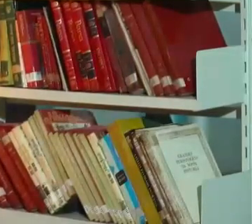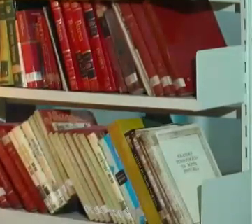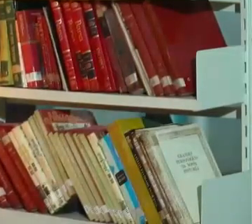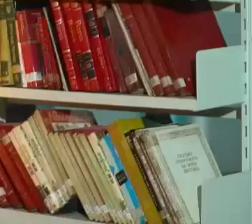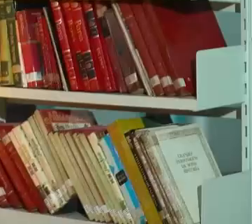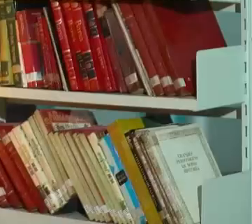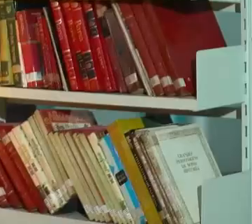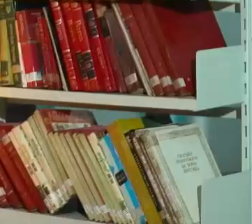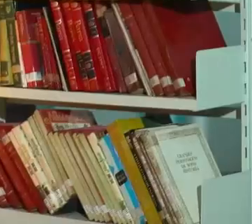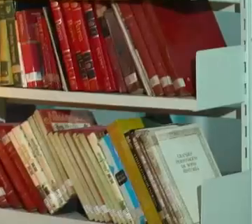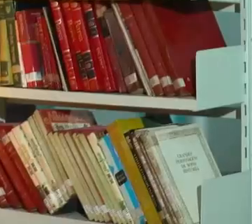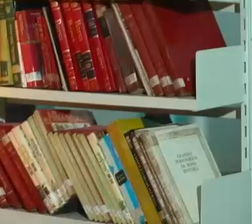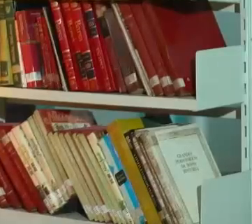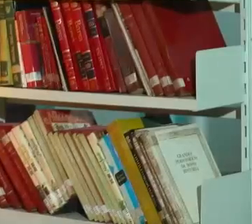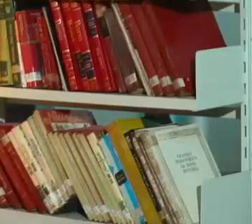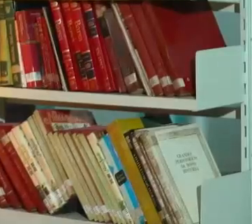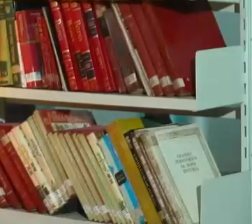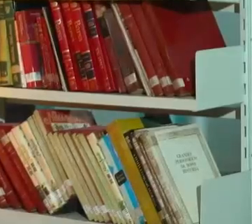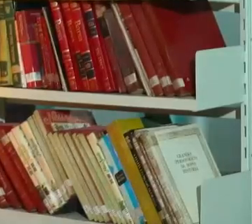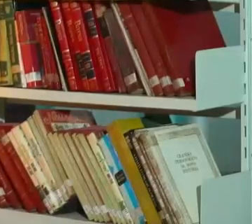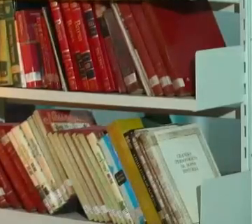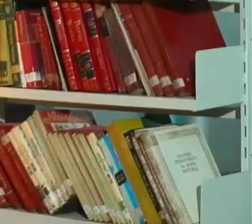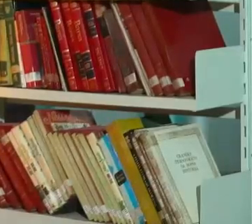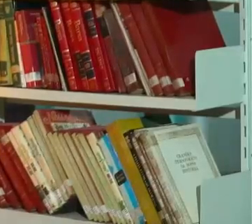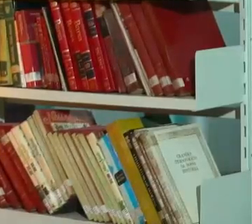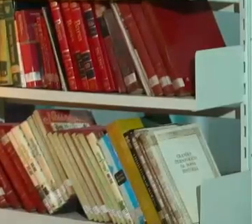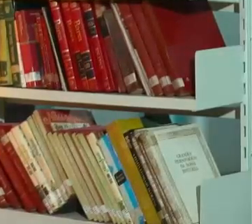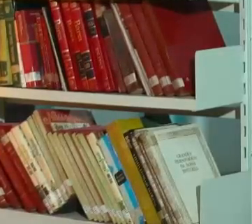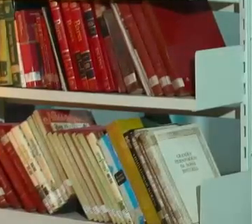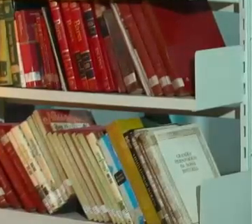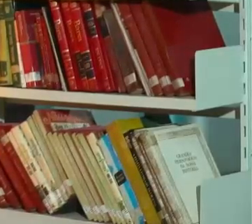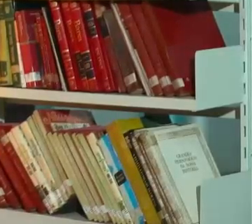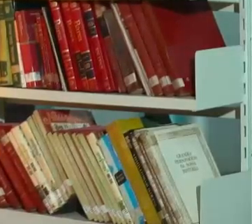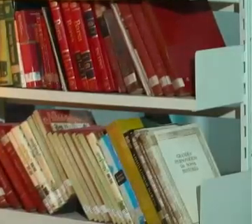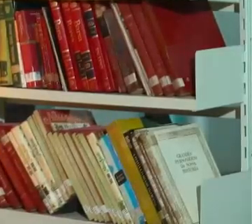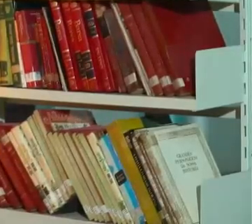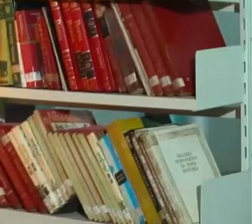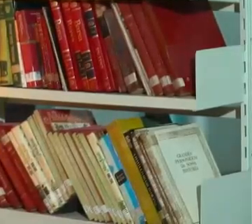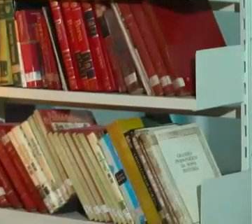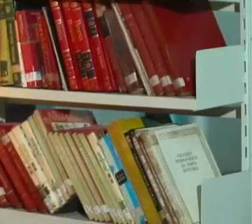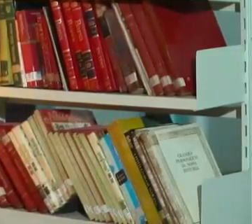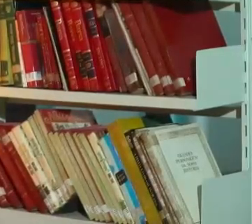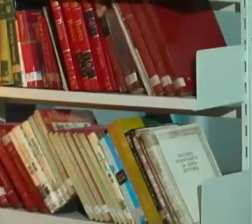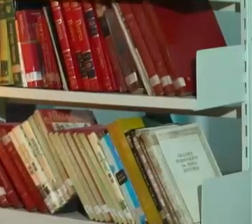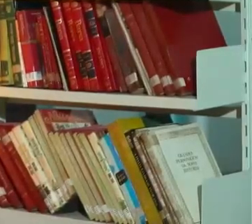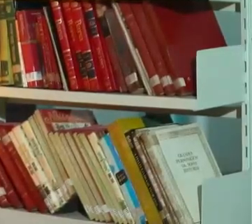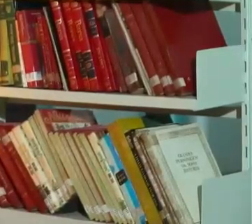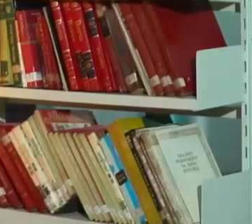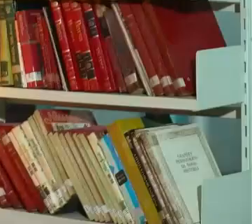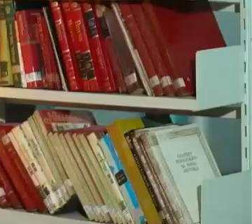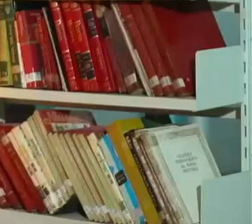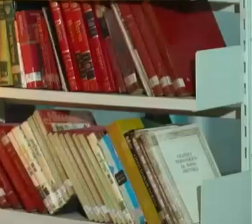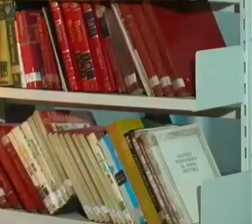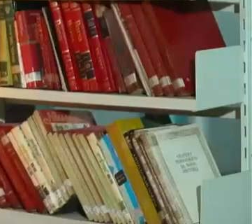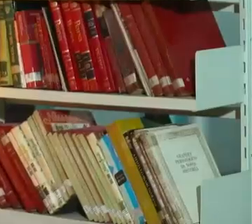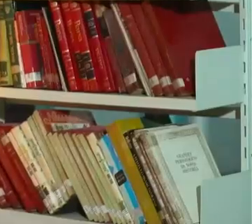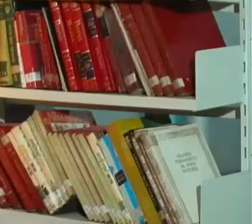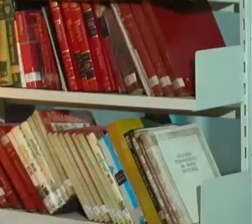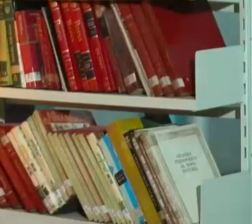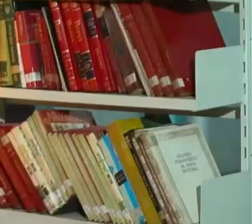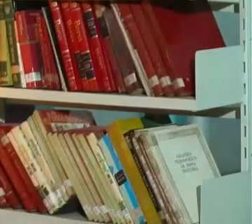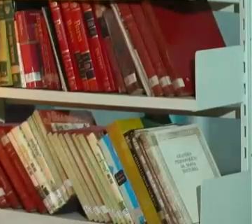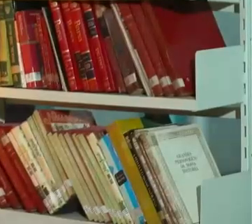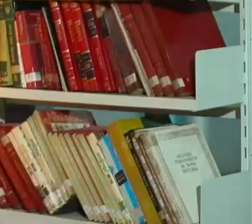sono, luz dormindo acesa na varanda? Miúdas certezas de empréstimos, nenhum beijo sobe ao ombro